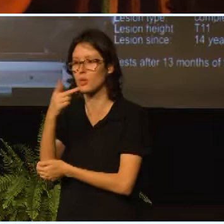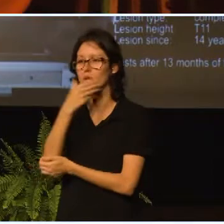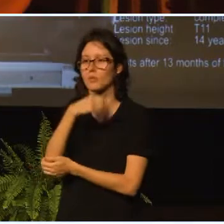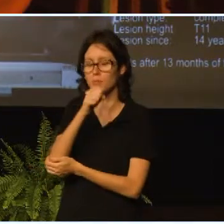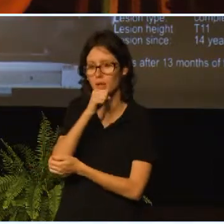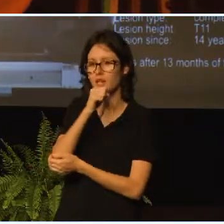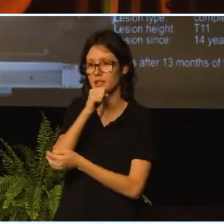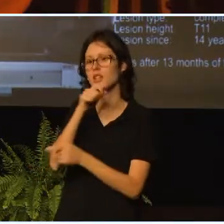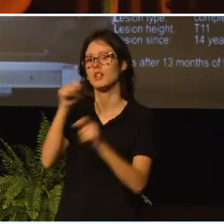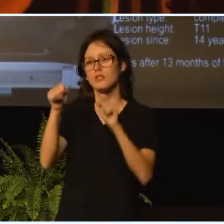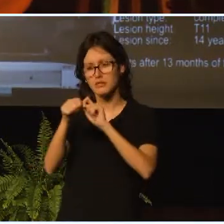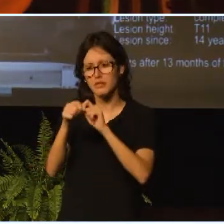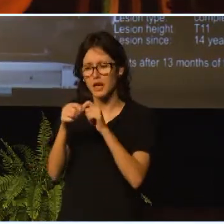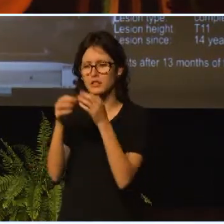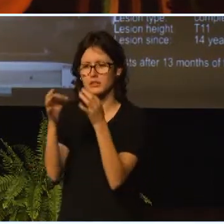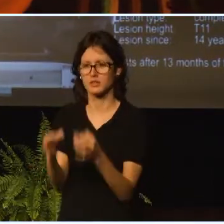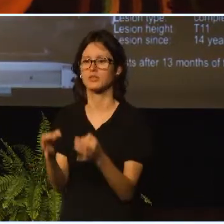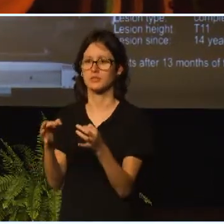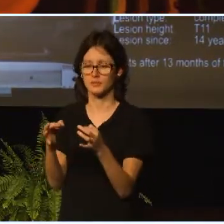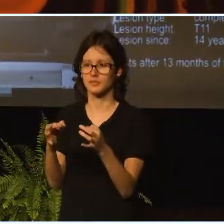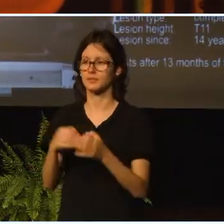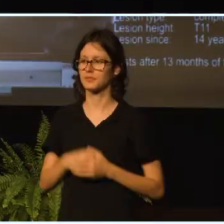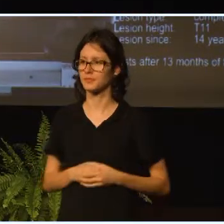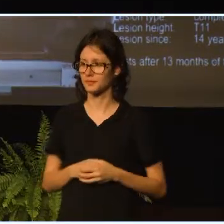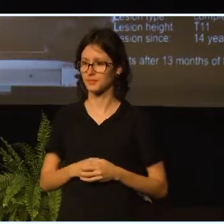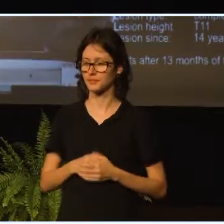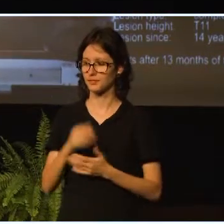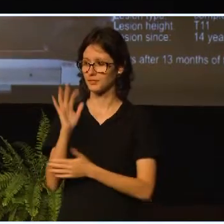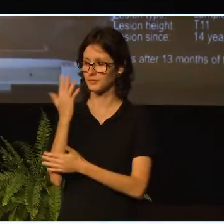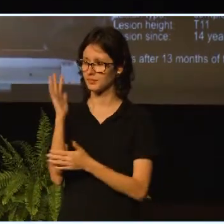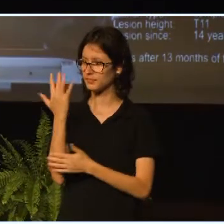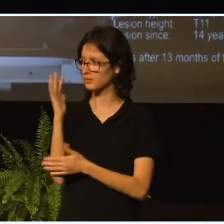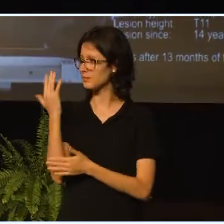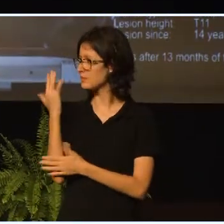pai. Então, faça bem feito.